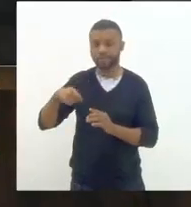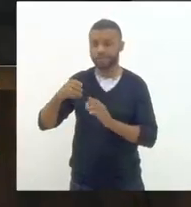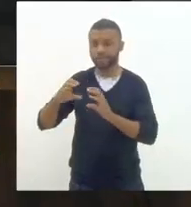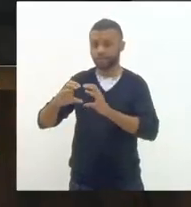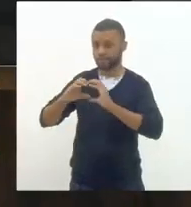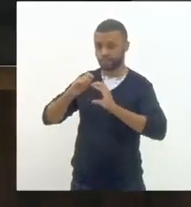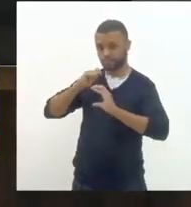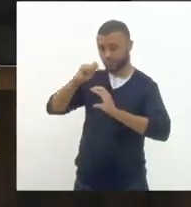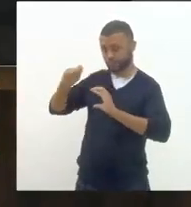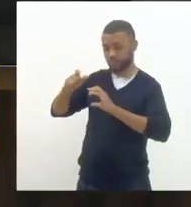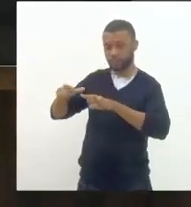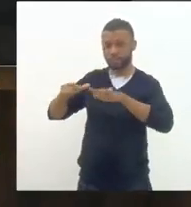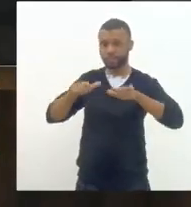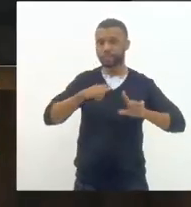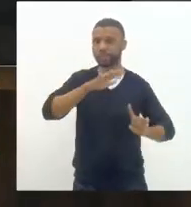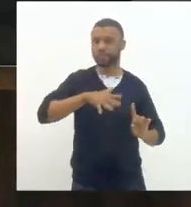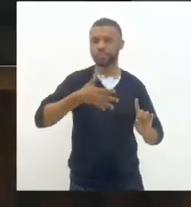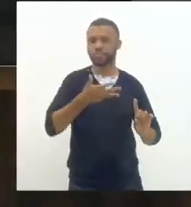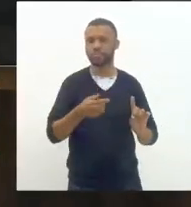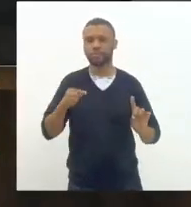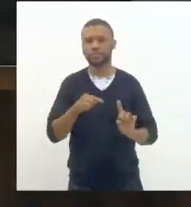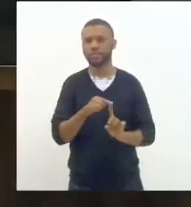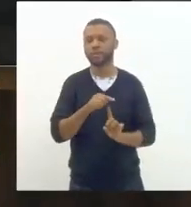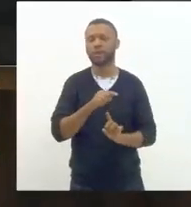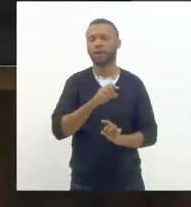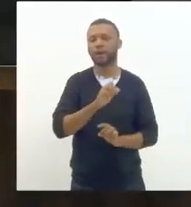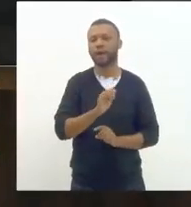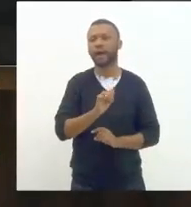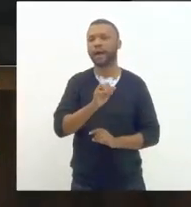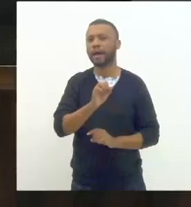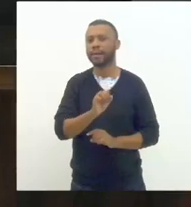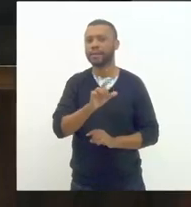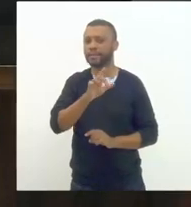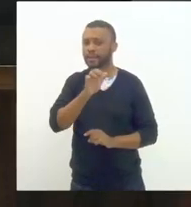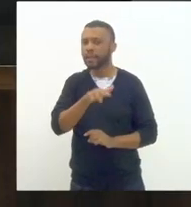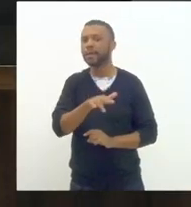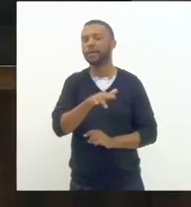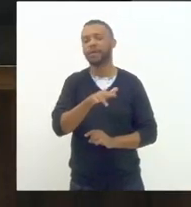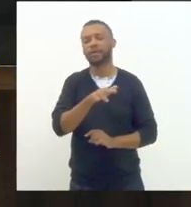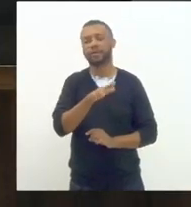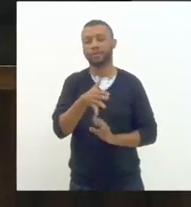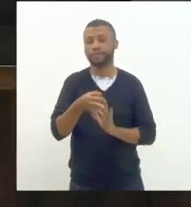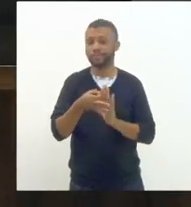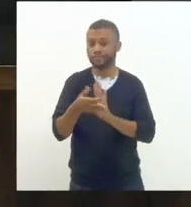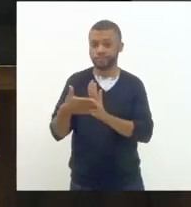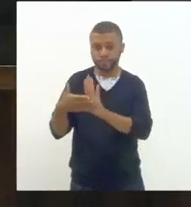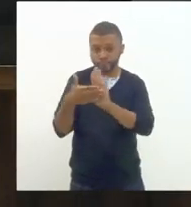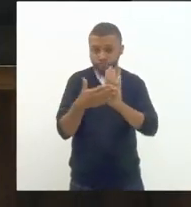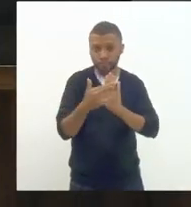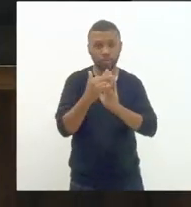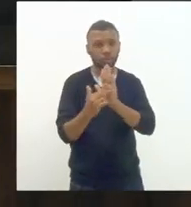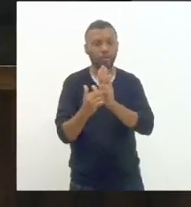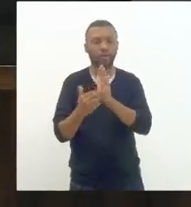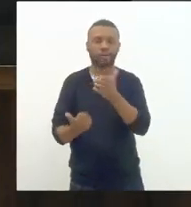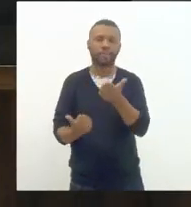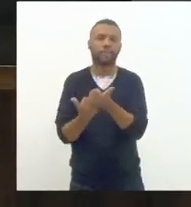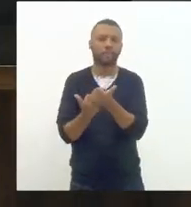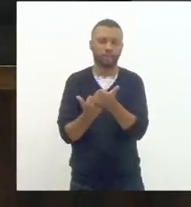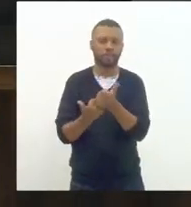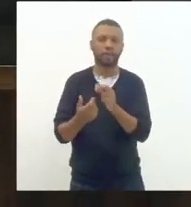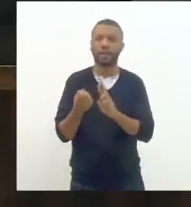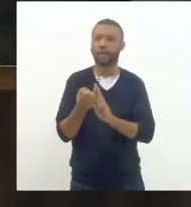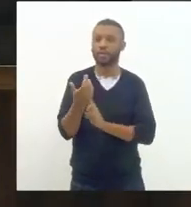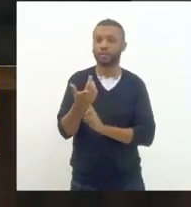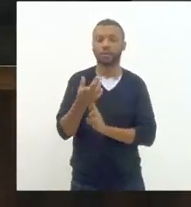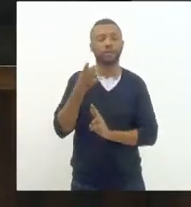o respectivo diploma ao doutor Aislan de Souza Coelho. Parecer da Comissão de Normas Internas e Proposição Externa, favorável, relator